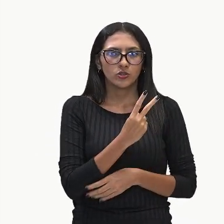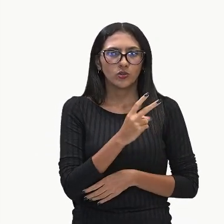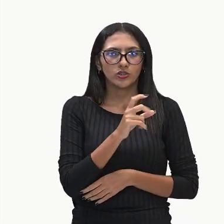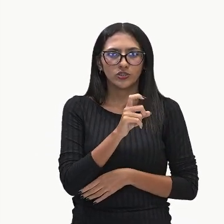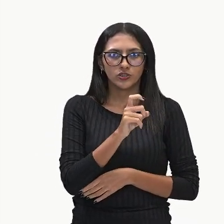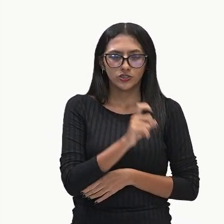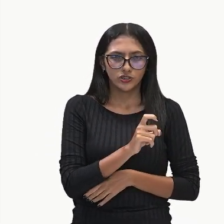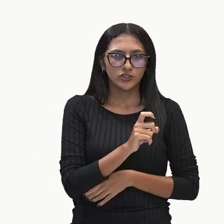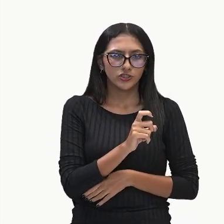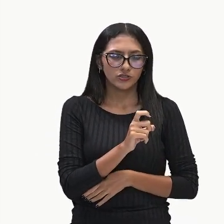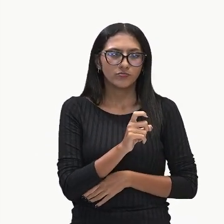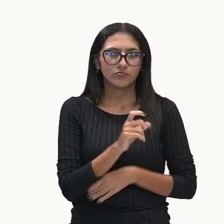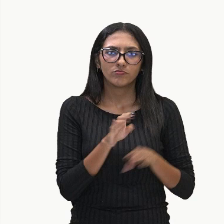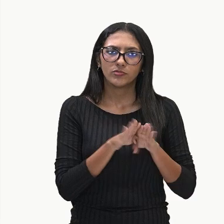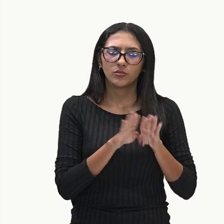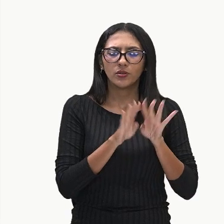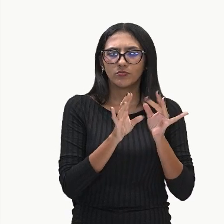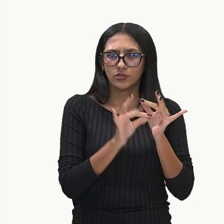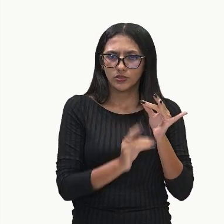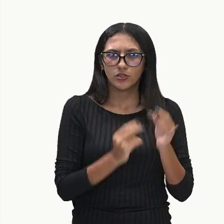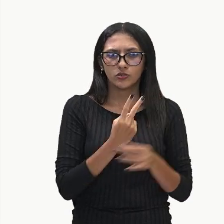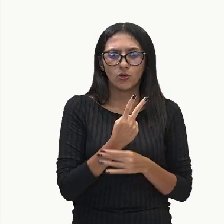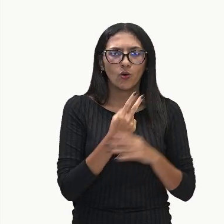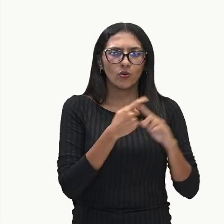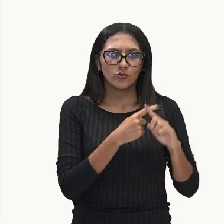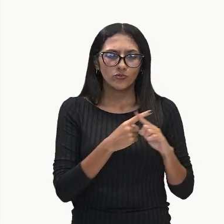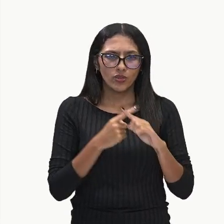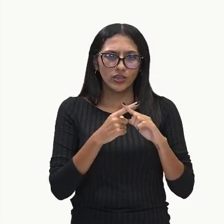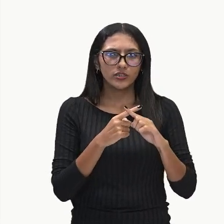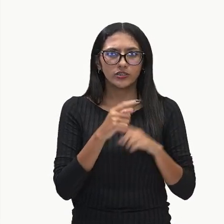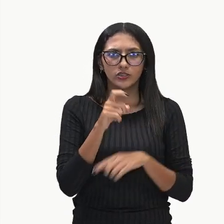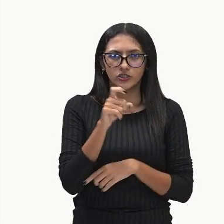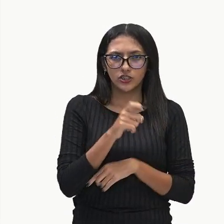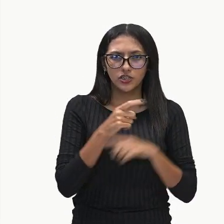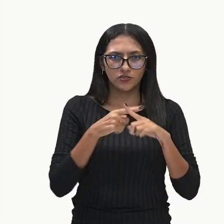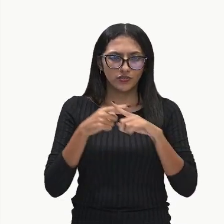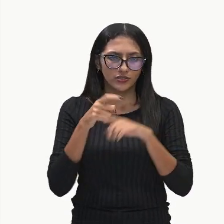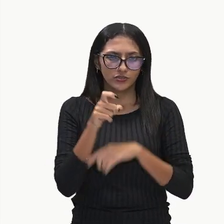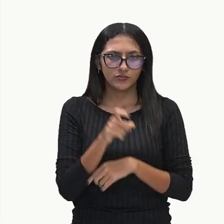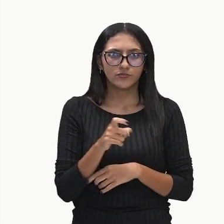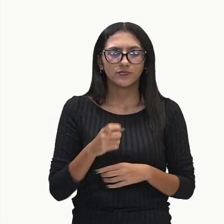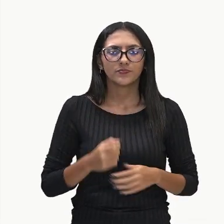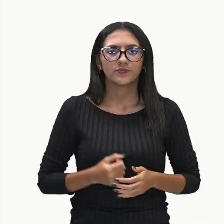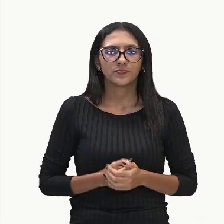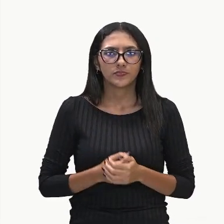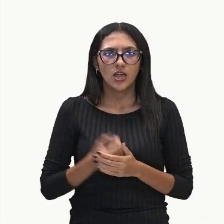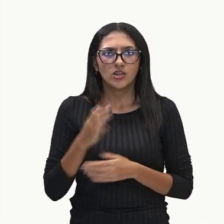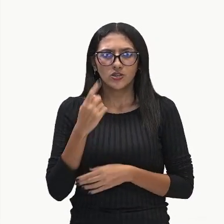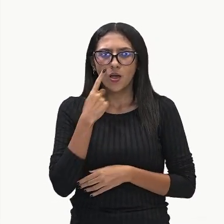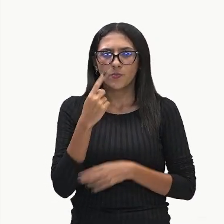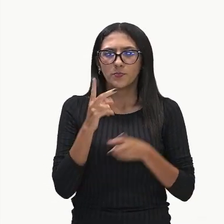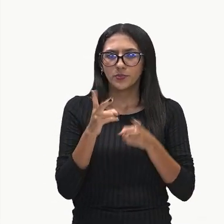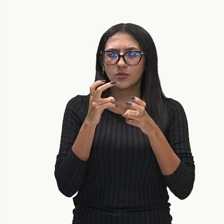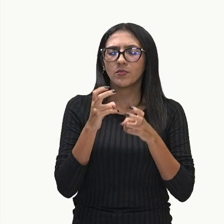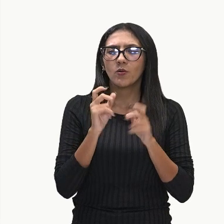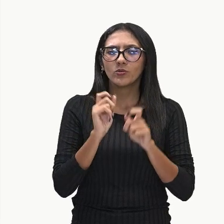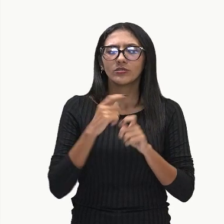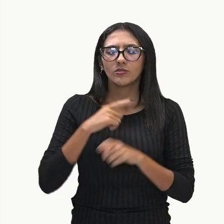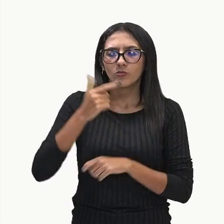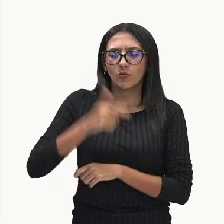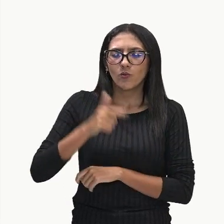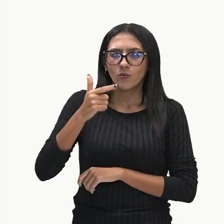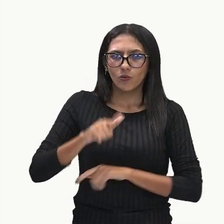bora escrever aqui tudo detalhado para ficar fácil para você ver. Pronto. Já identificou quem é que se repete? Com certeza